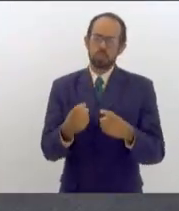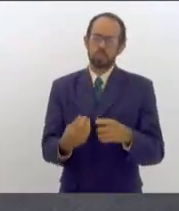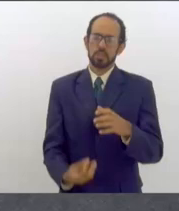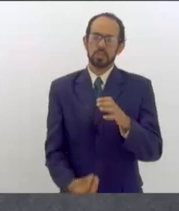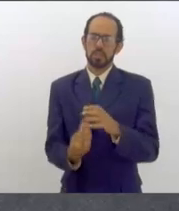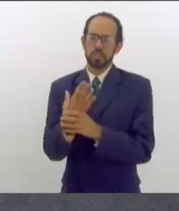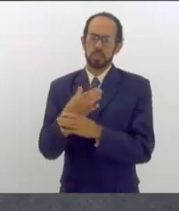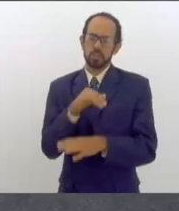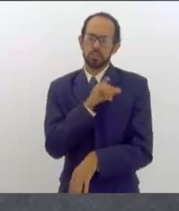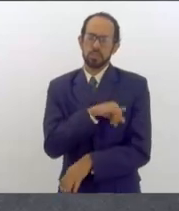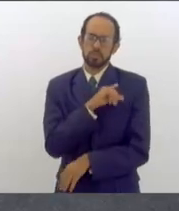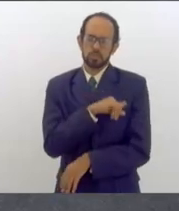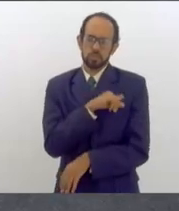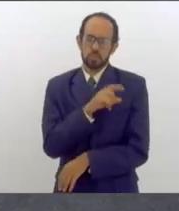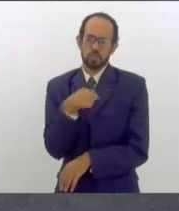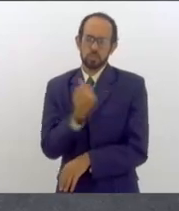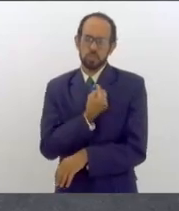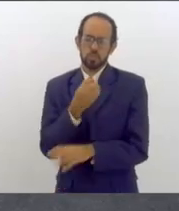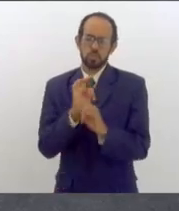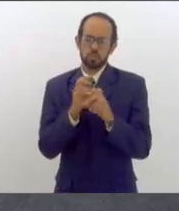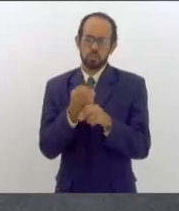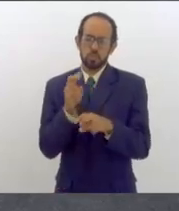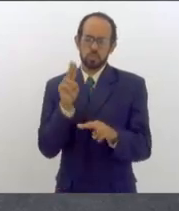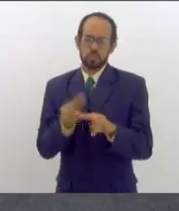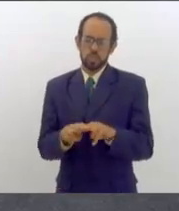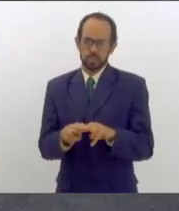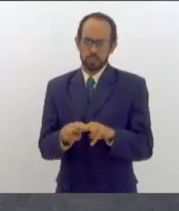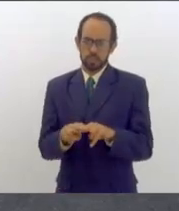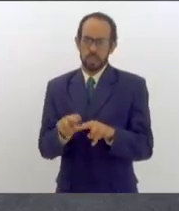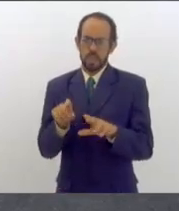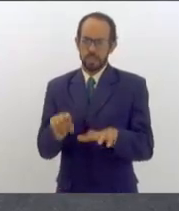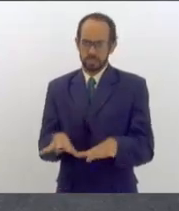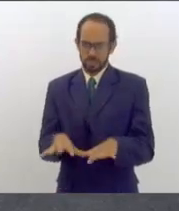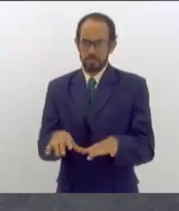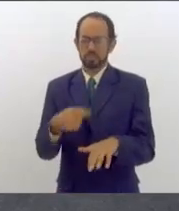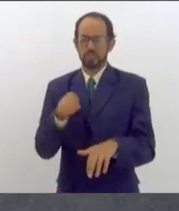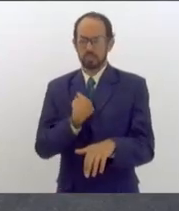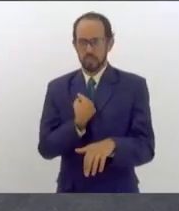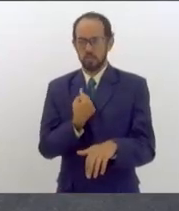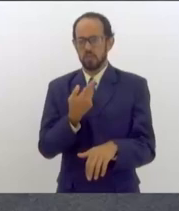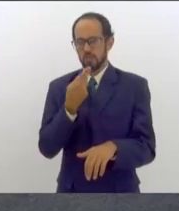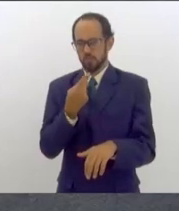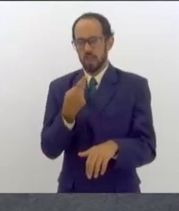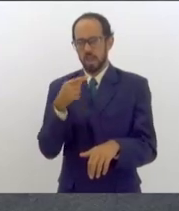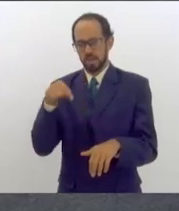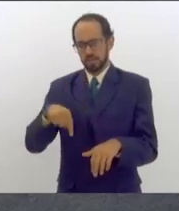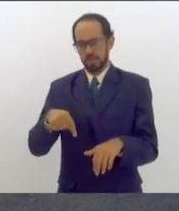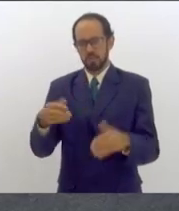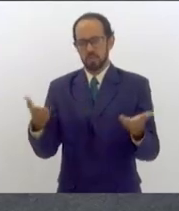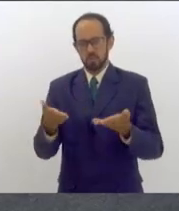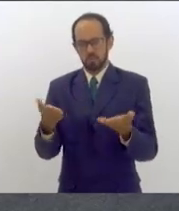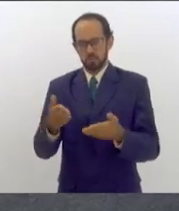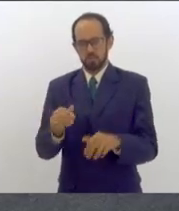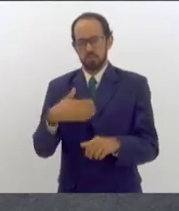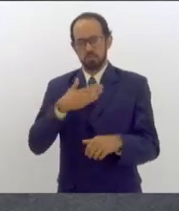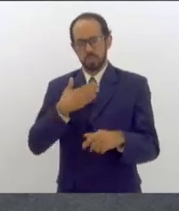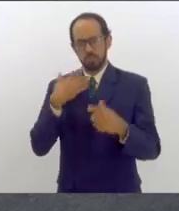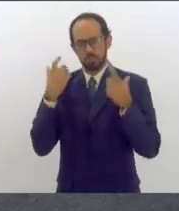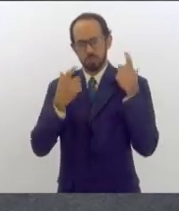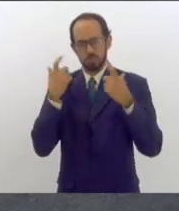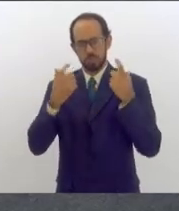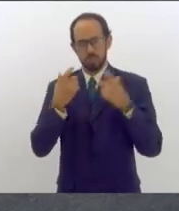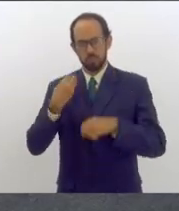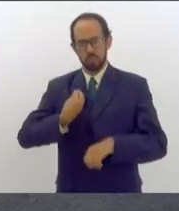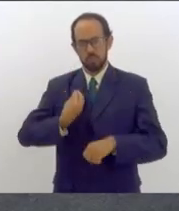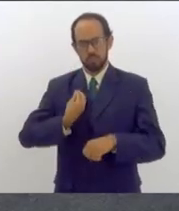todos nós reféns e é isso senhora presidente que eu venho trazer aqui no dia de hoje a minha preocupação com a